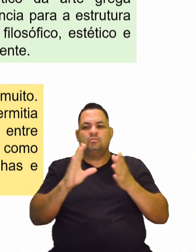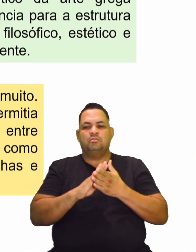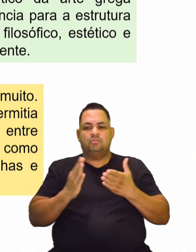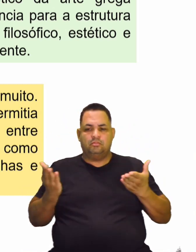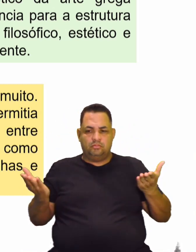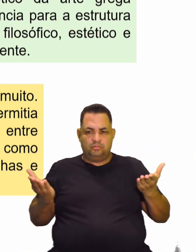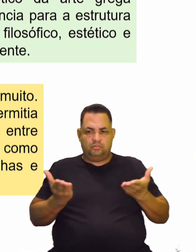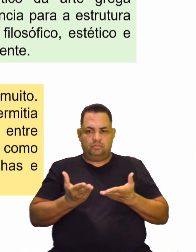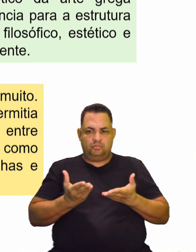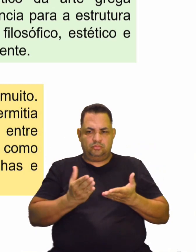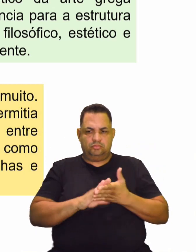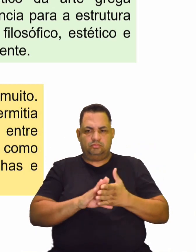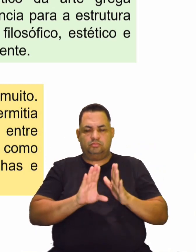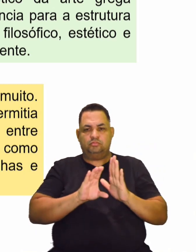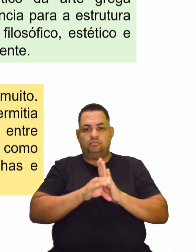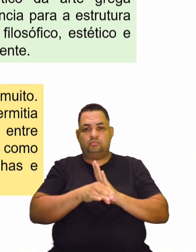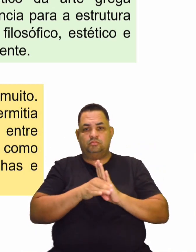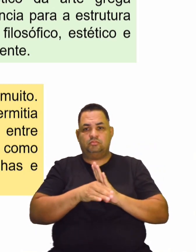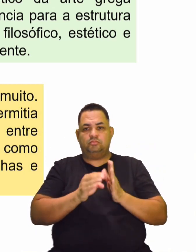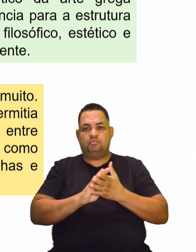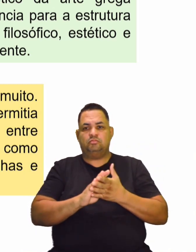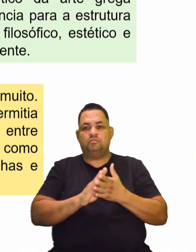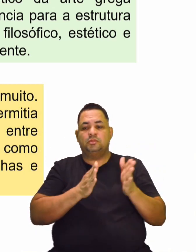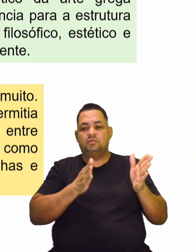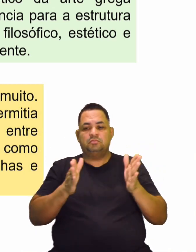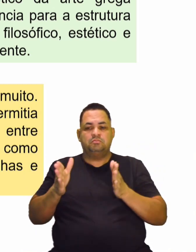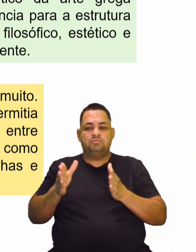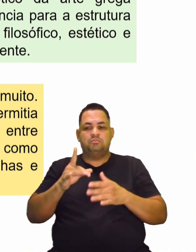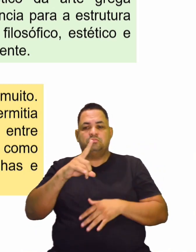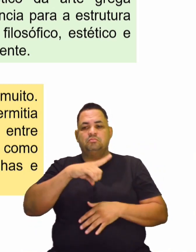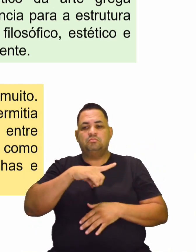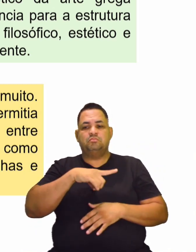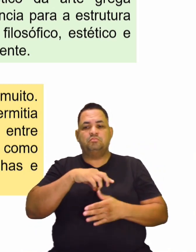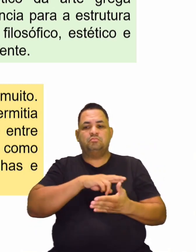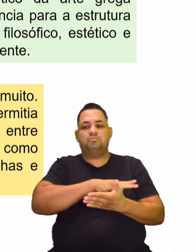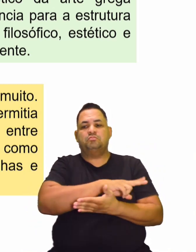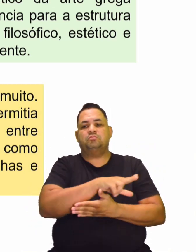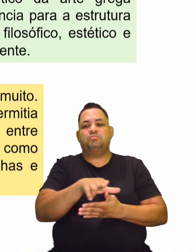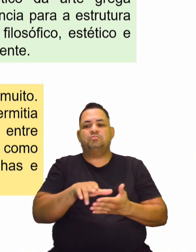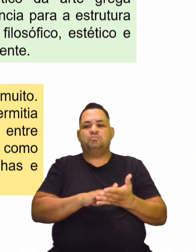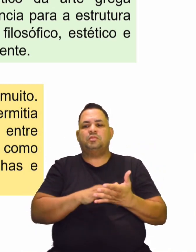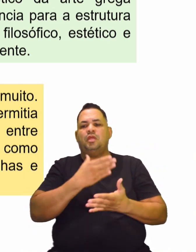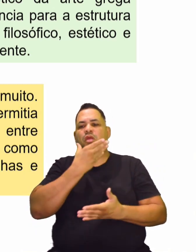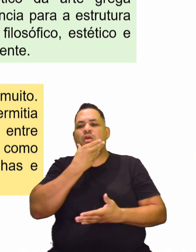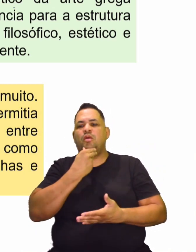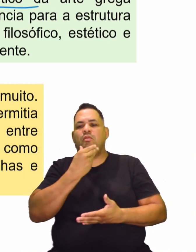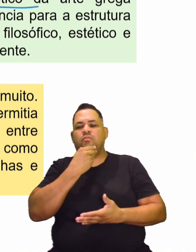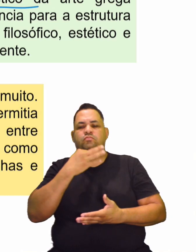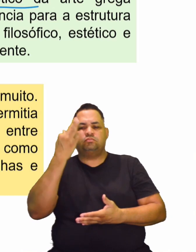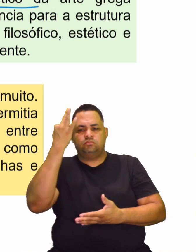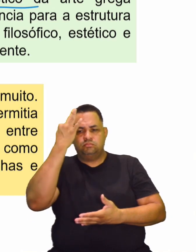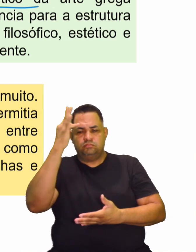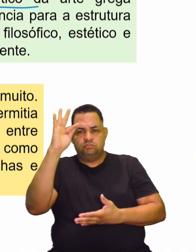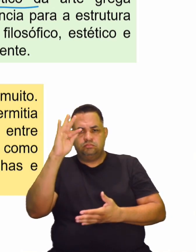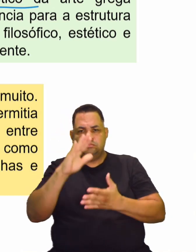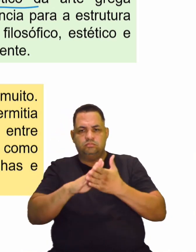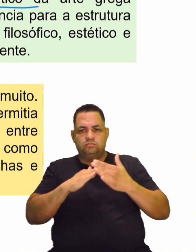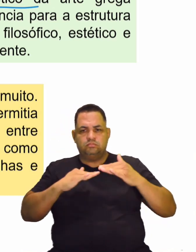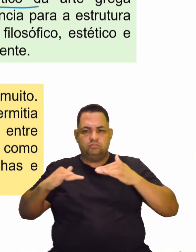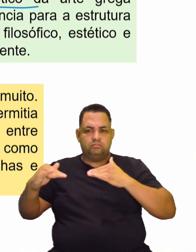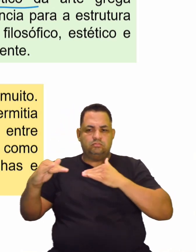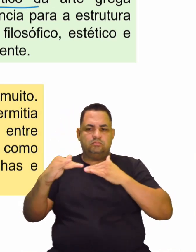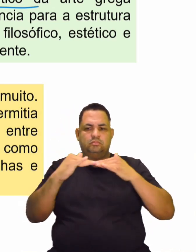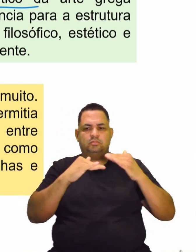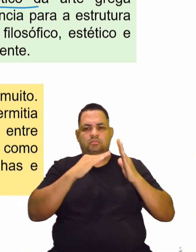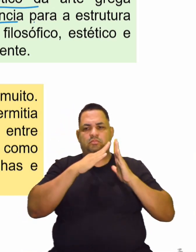foi nesse período que houveram muitos filósofos. Né? Então, o padrão estético da arte